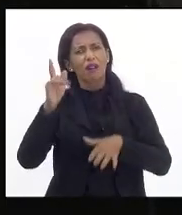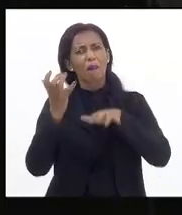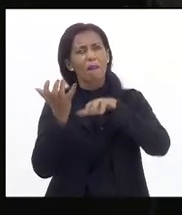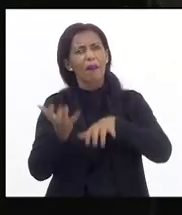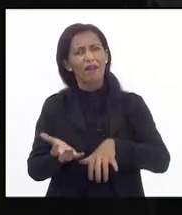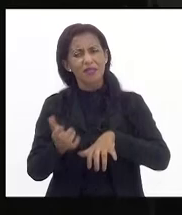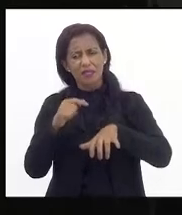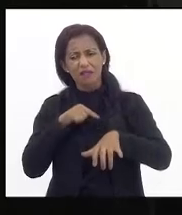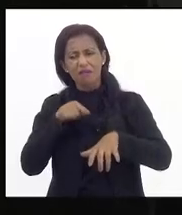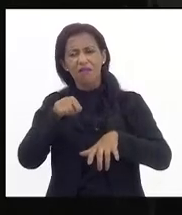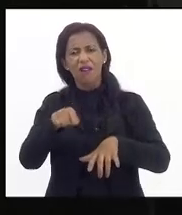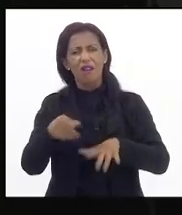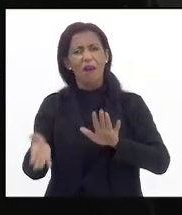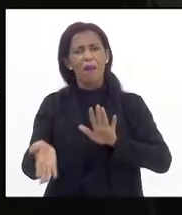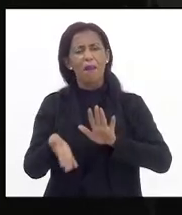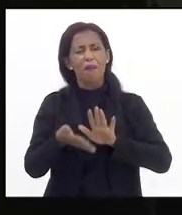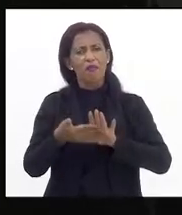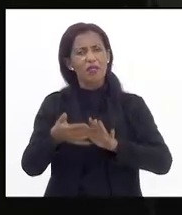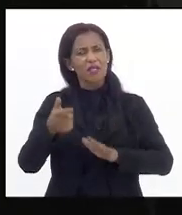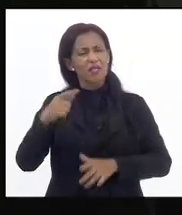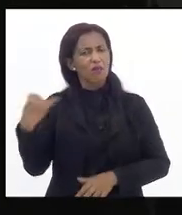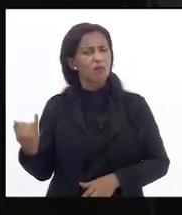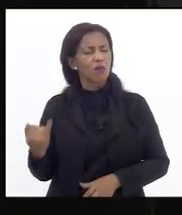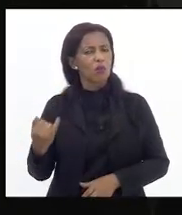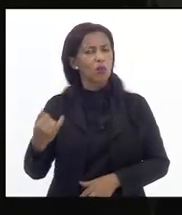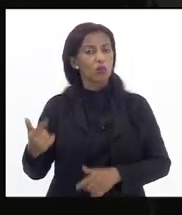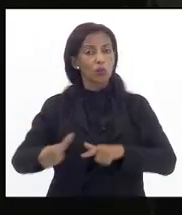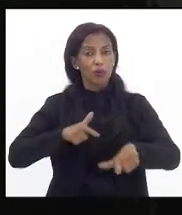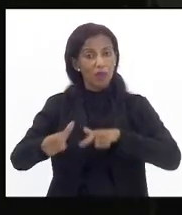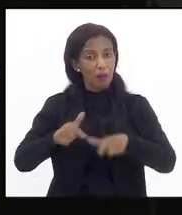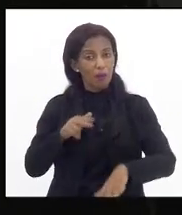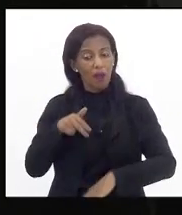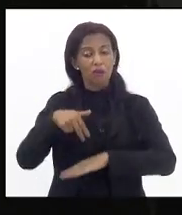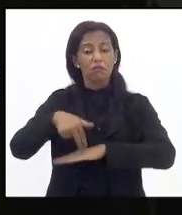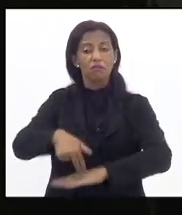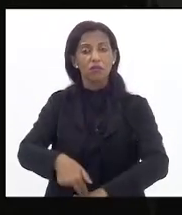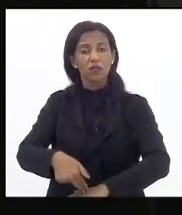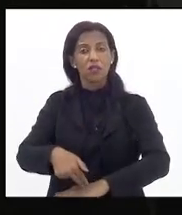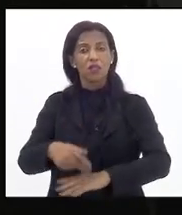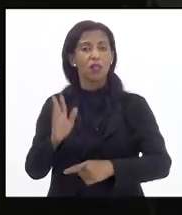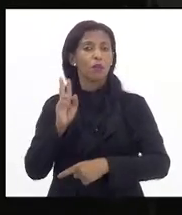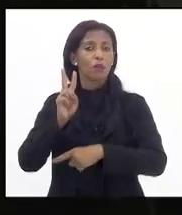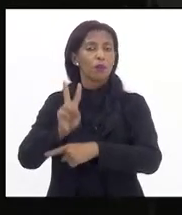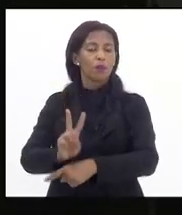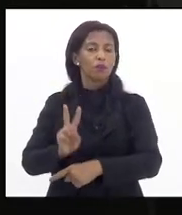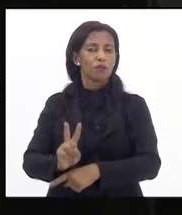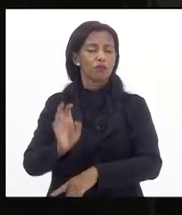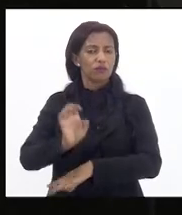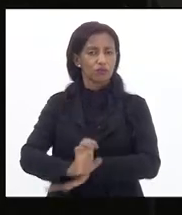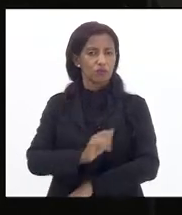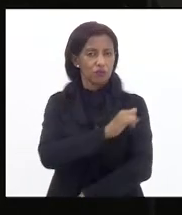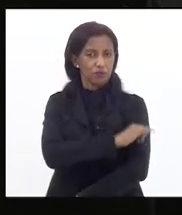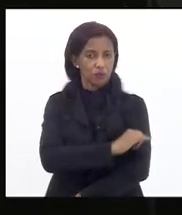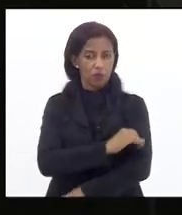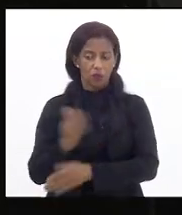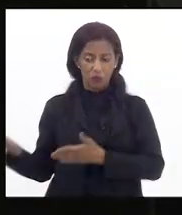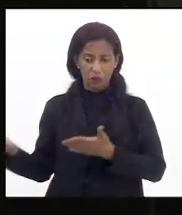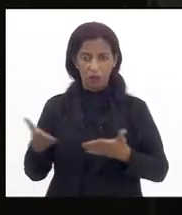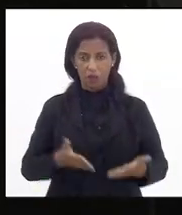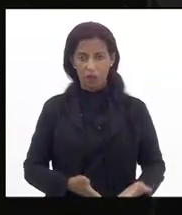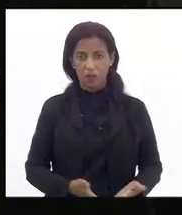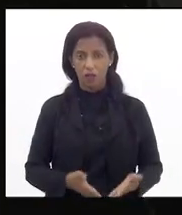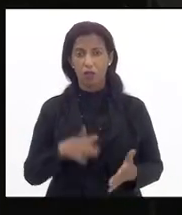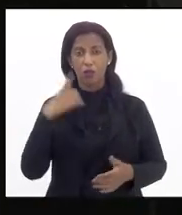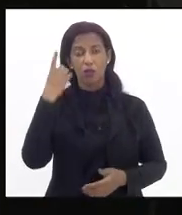para fazer o seu papel fundamental que é defender o estado do Rio de Janeiro foi trazido aqui